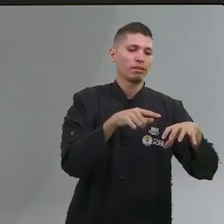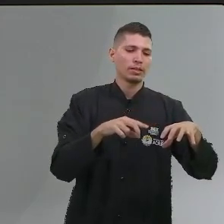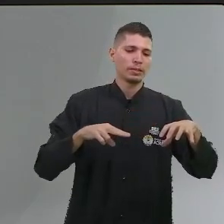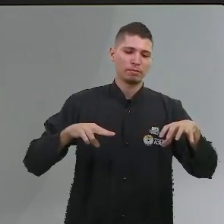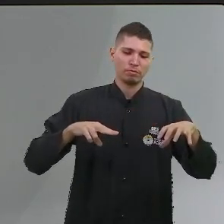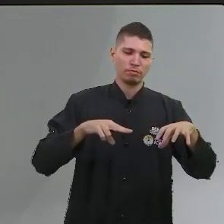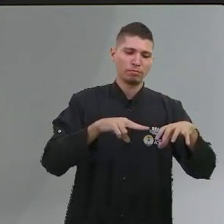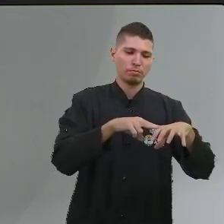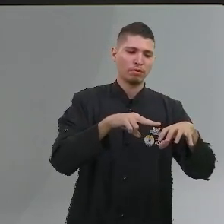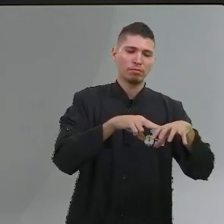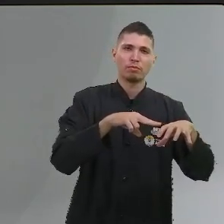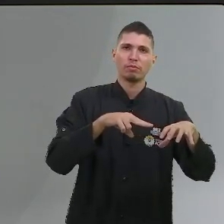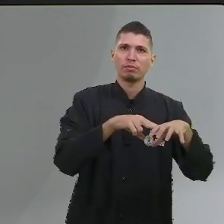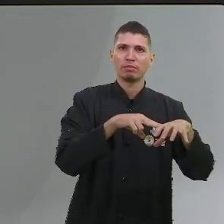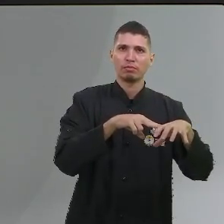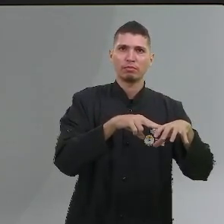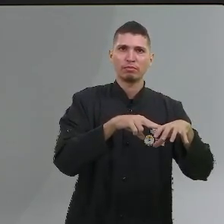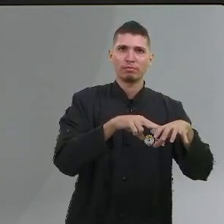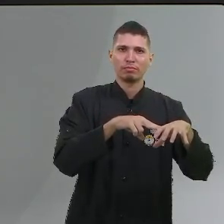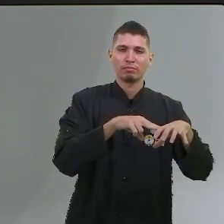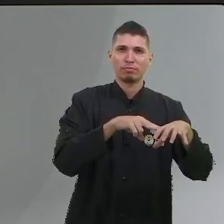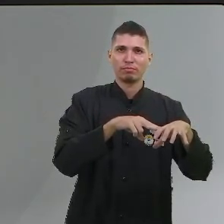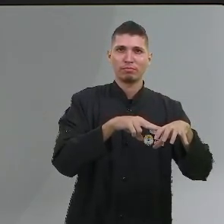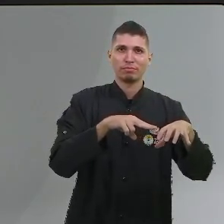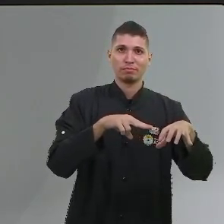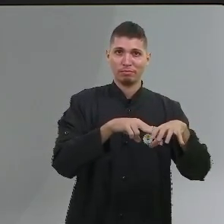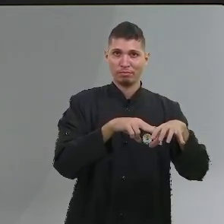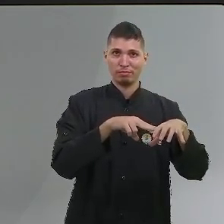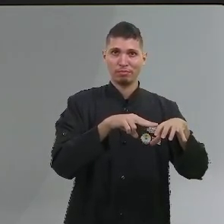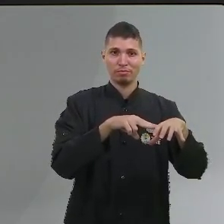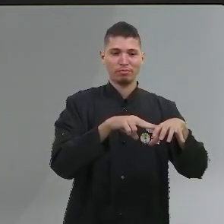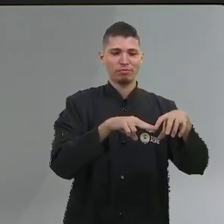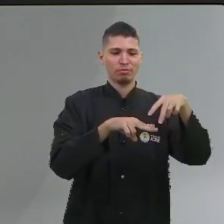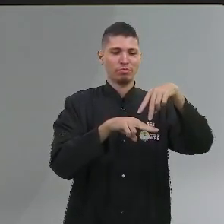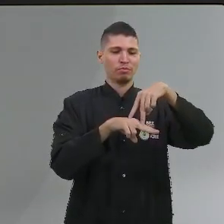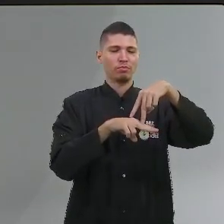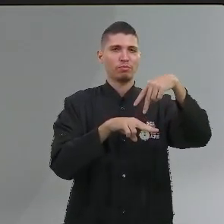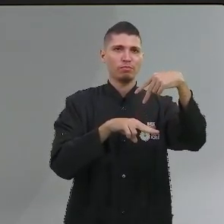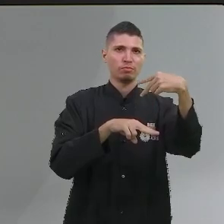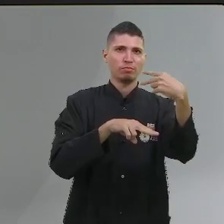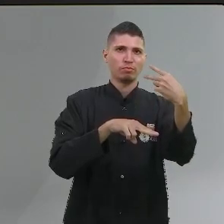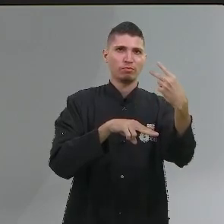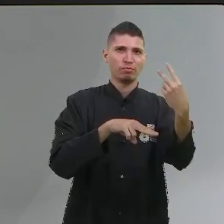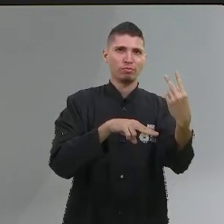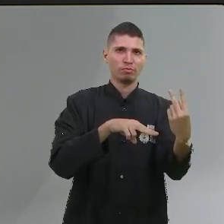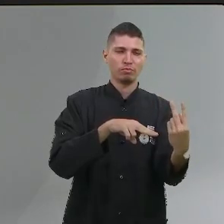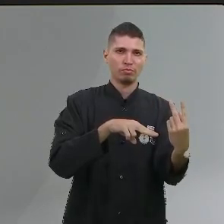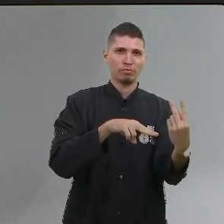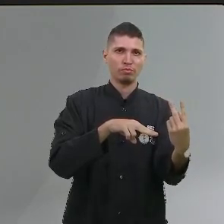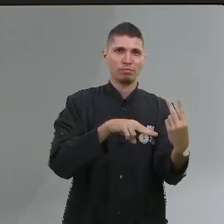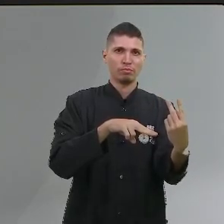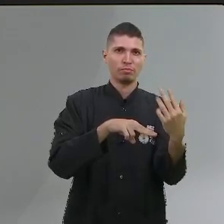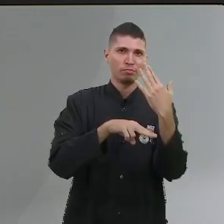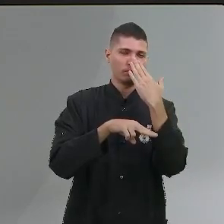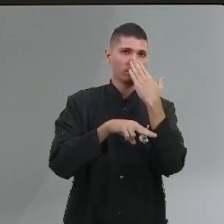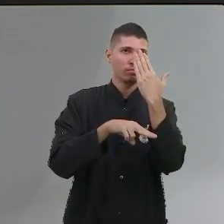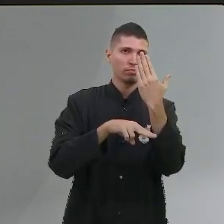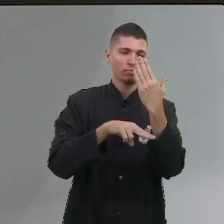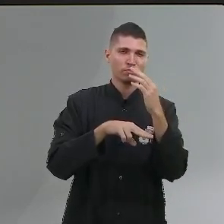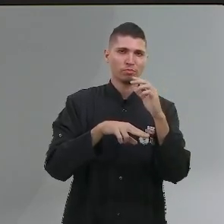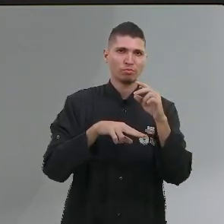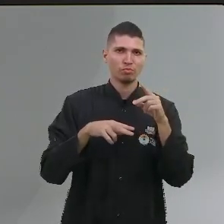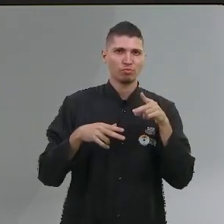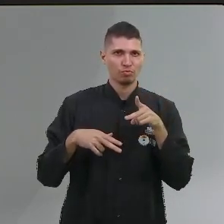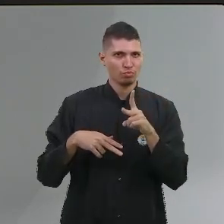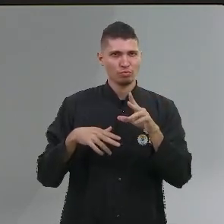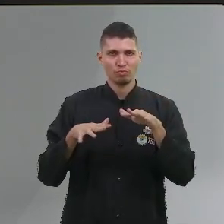skate, E aí lá embaixo, o obstáculo bateu e o skatista foi para frente, né? Continuou com o seu movimento, com o